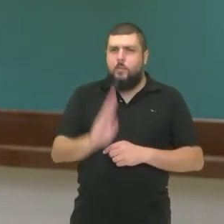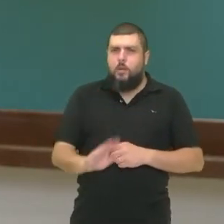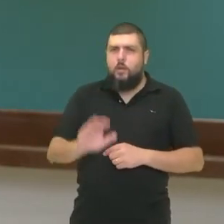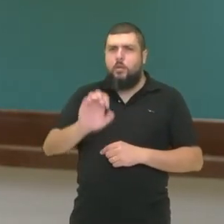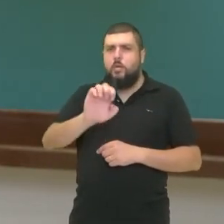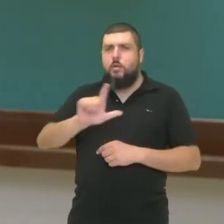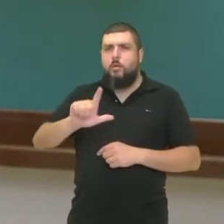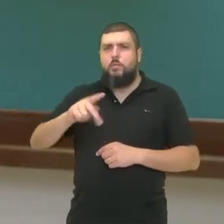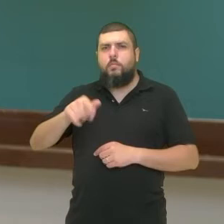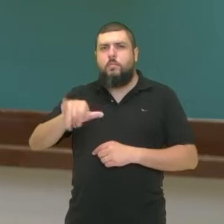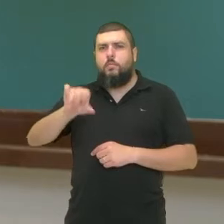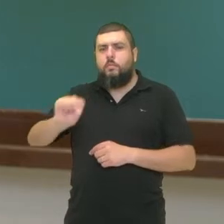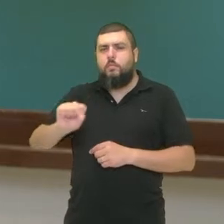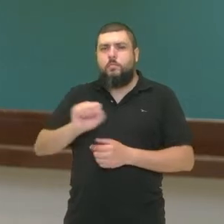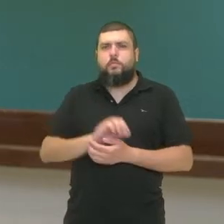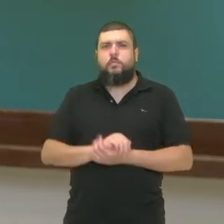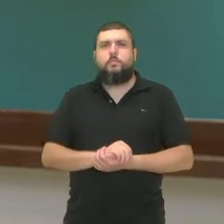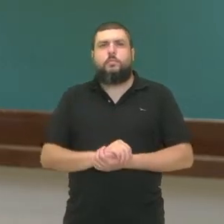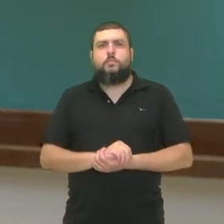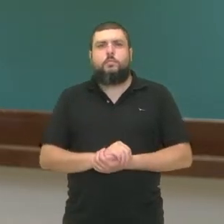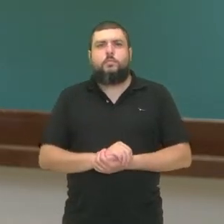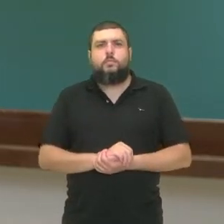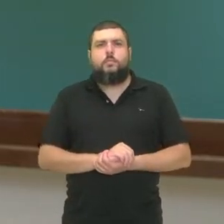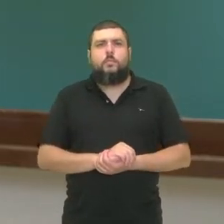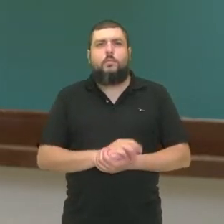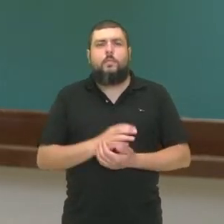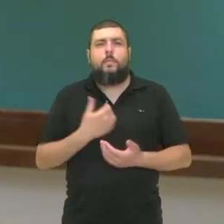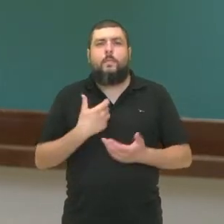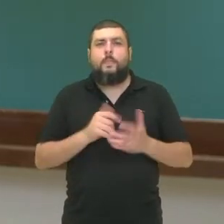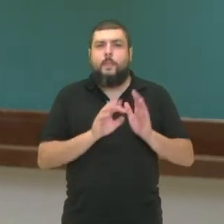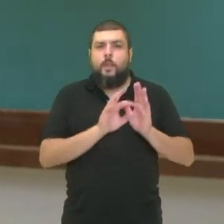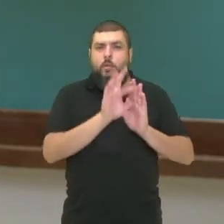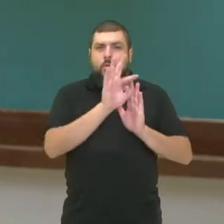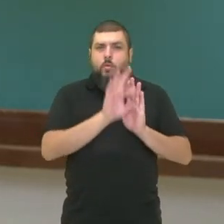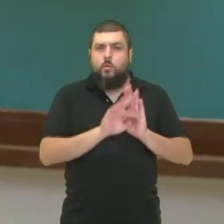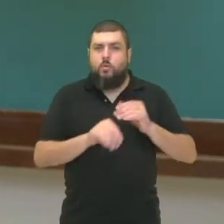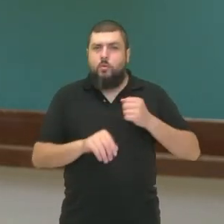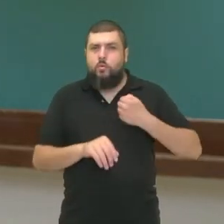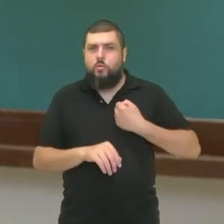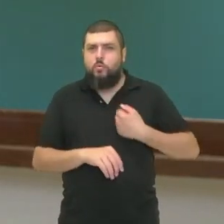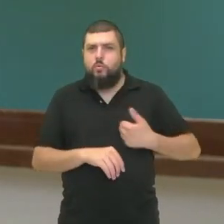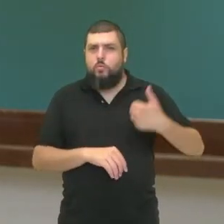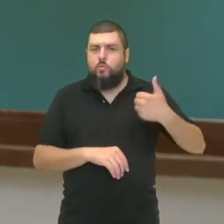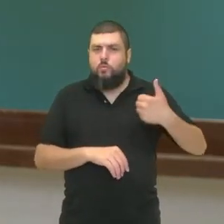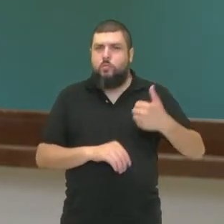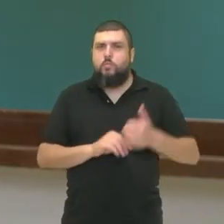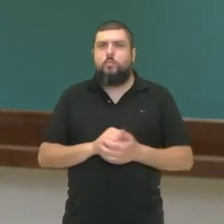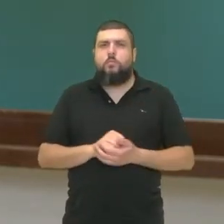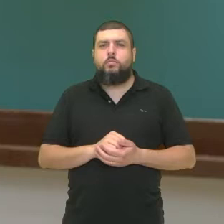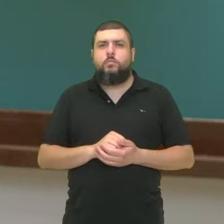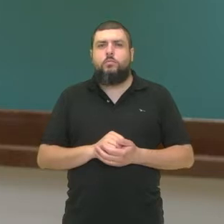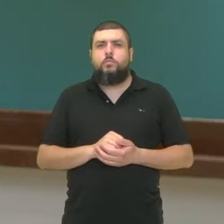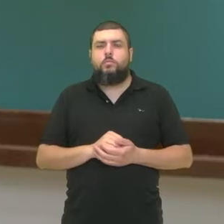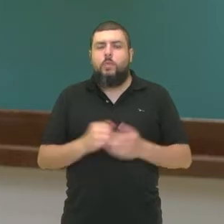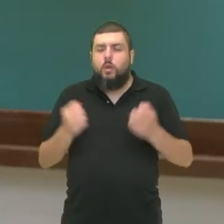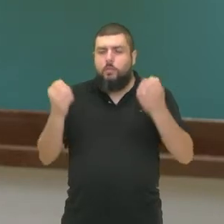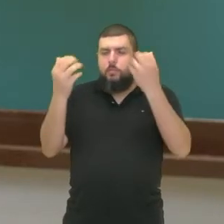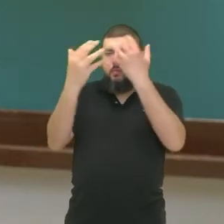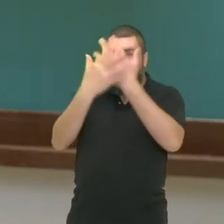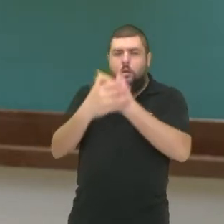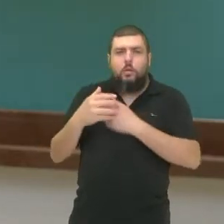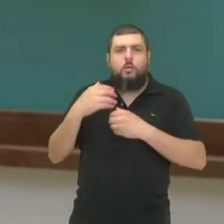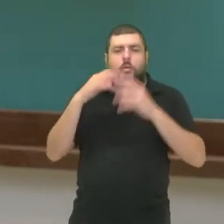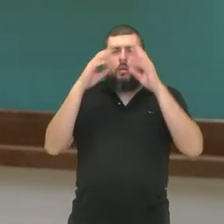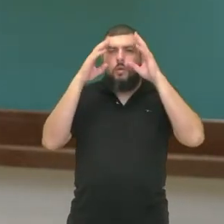primeiro texto, texto 1, aborda o quê? A ilusão da liberdade de escolha que muitas vezes é gerada pelos